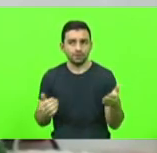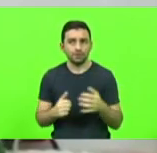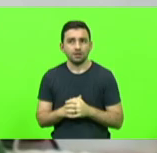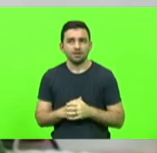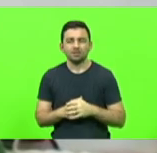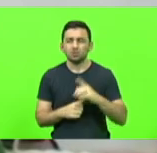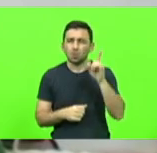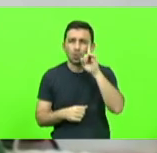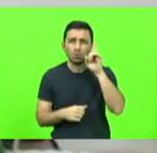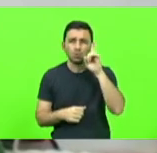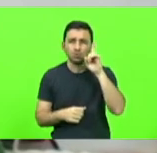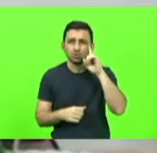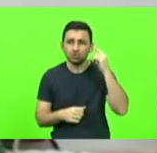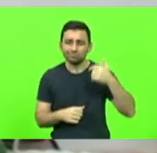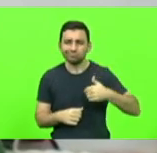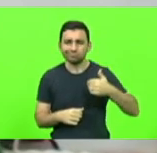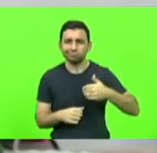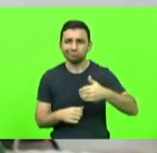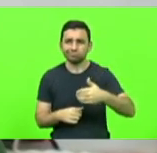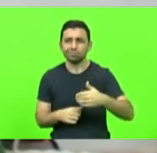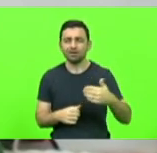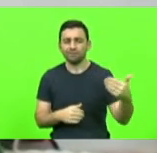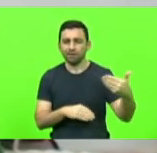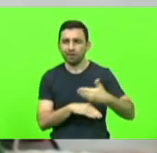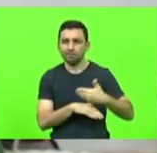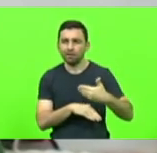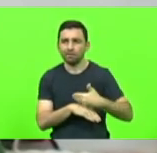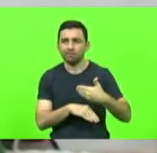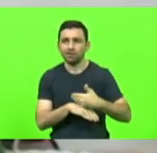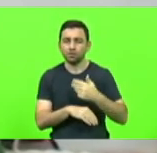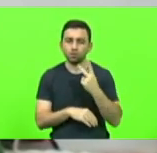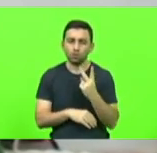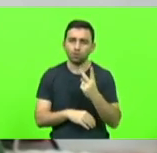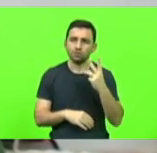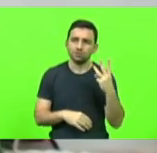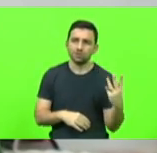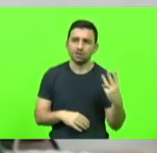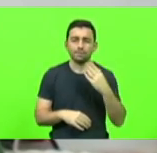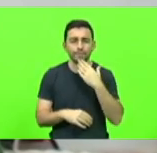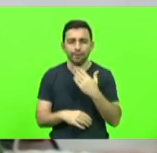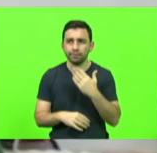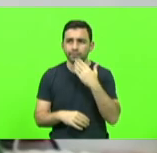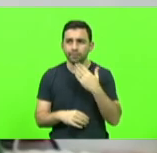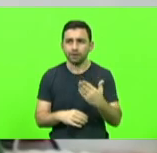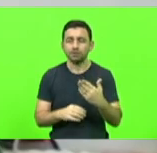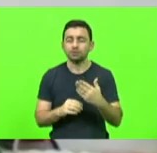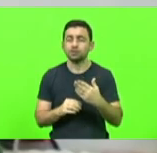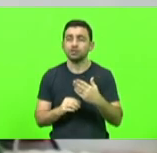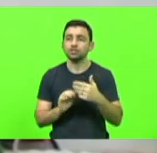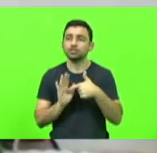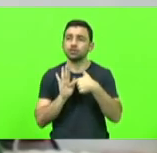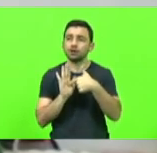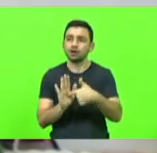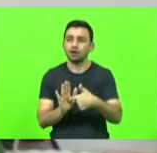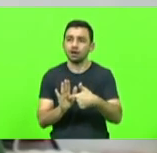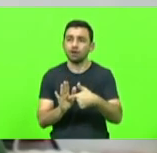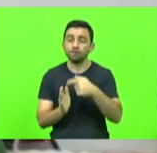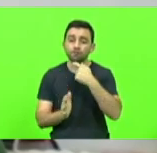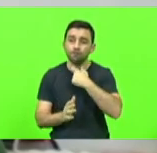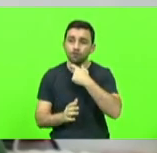Diariamente recebo aqui na coordenação 2 ou 3 solicitações de indicações de fono para esses